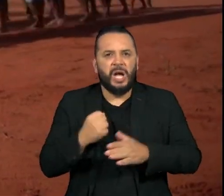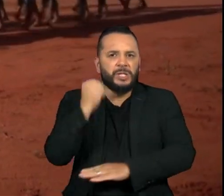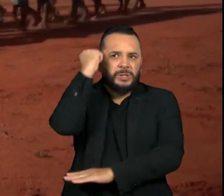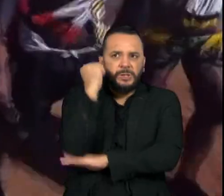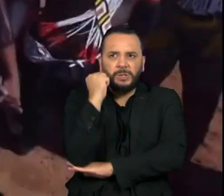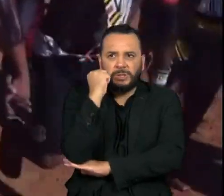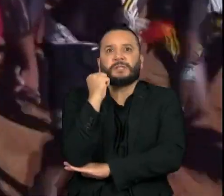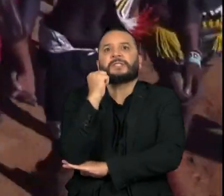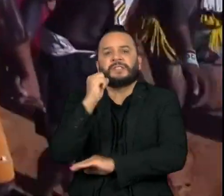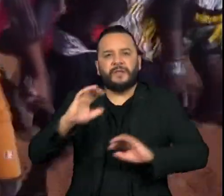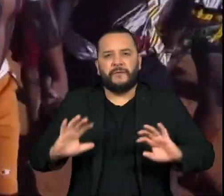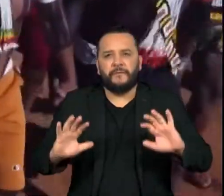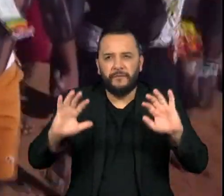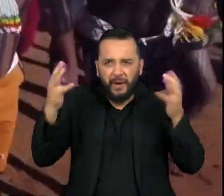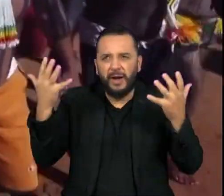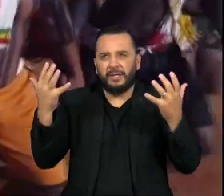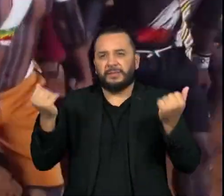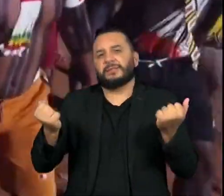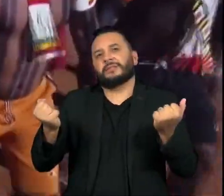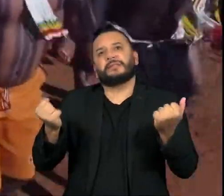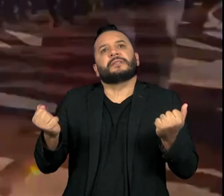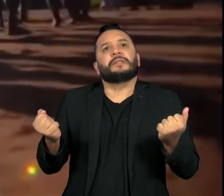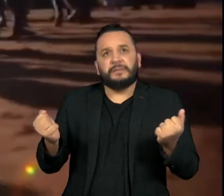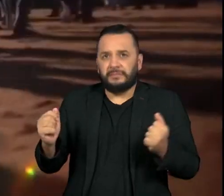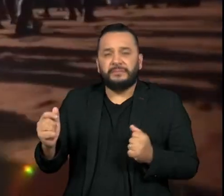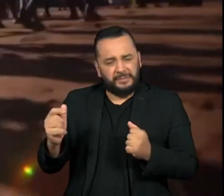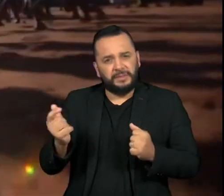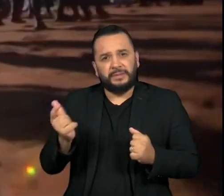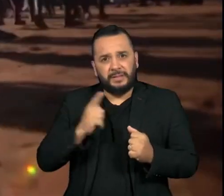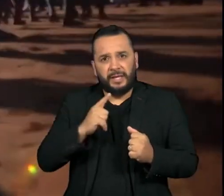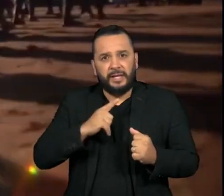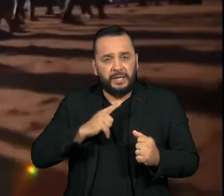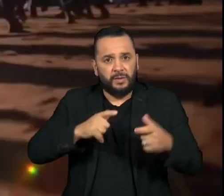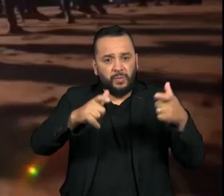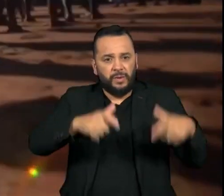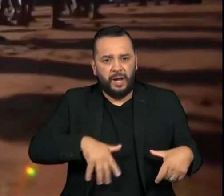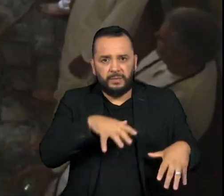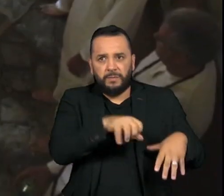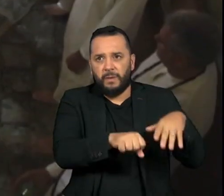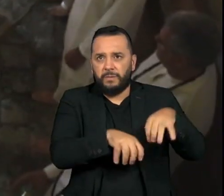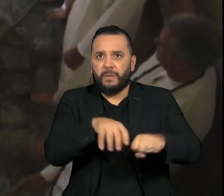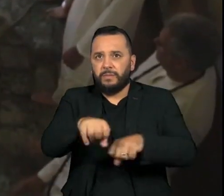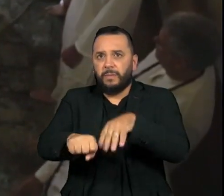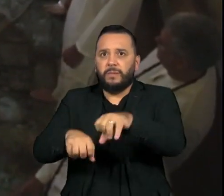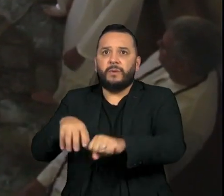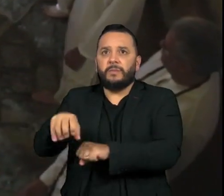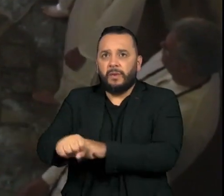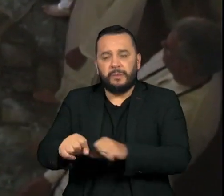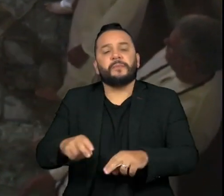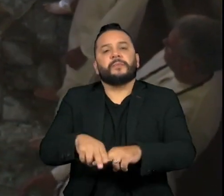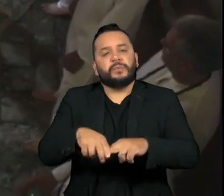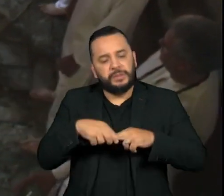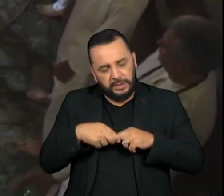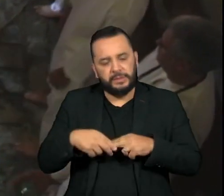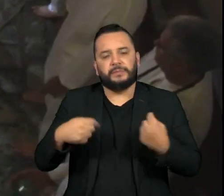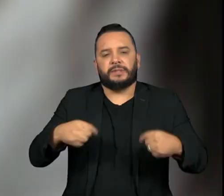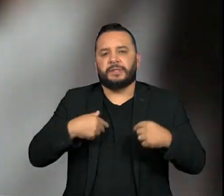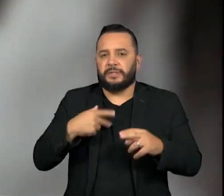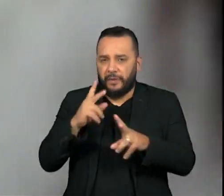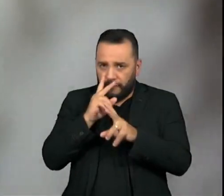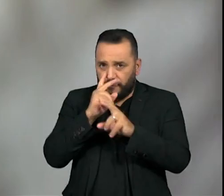as festividades, uma série de publicações, ocupação de espaços, daí a necessidade do